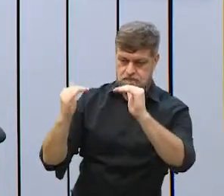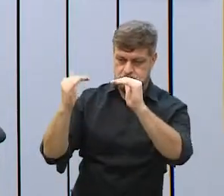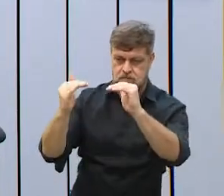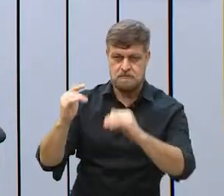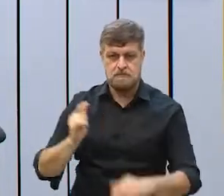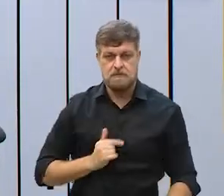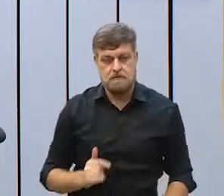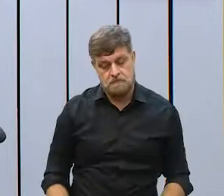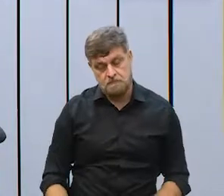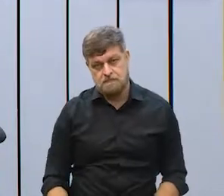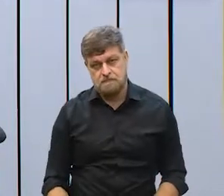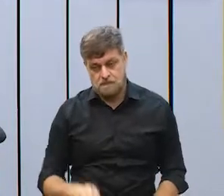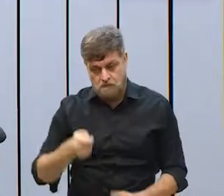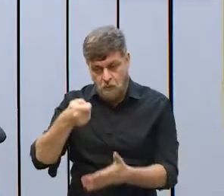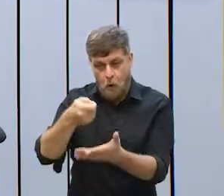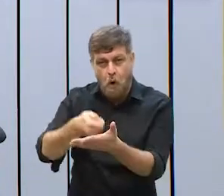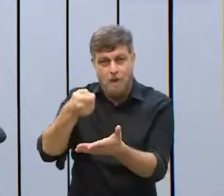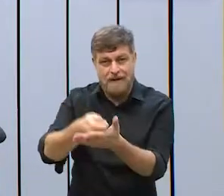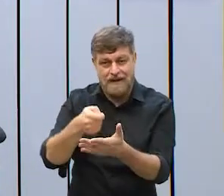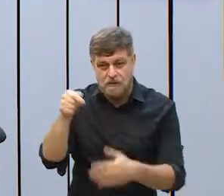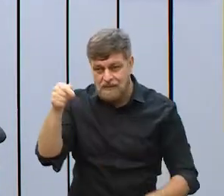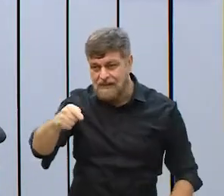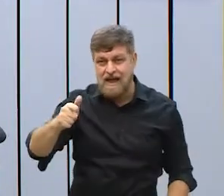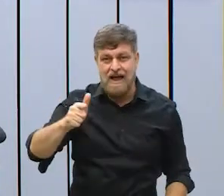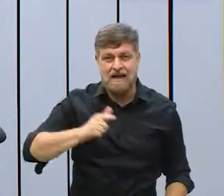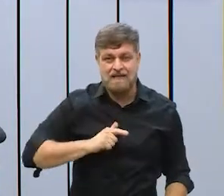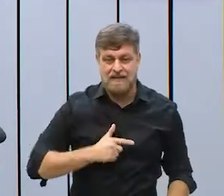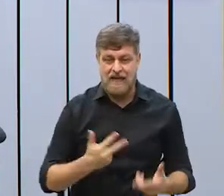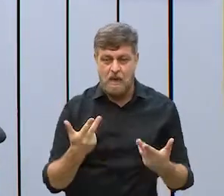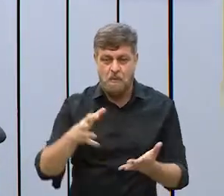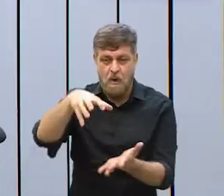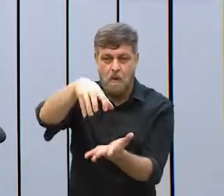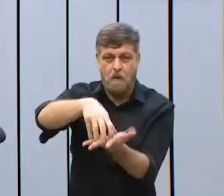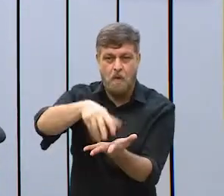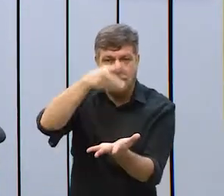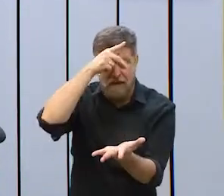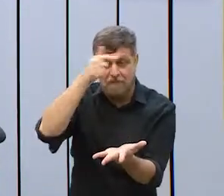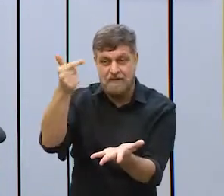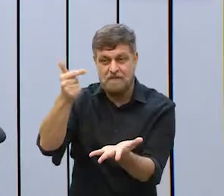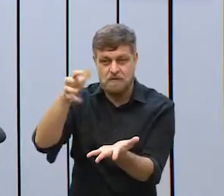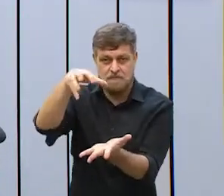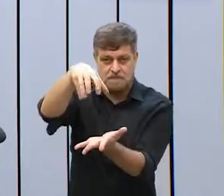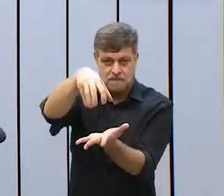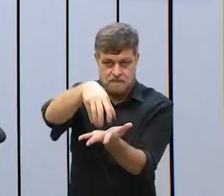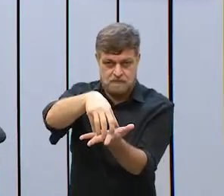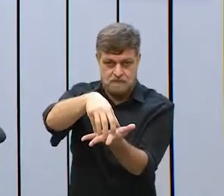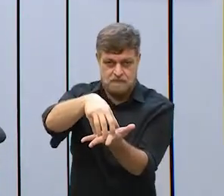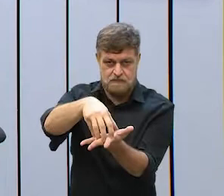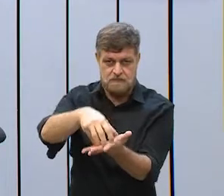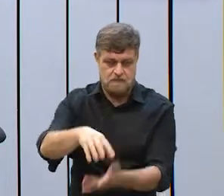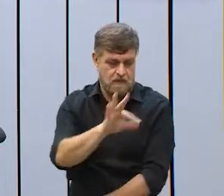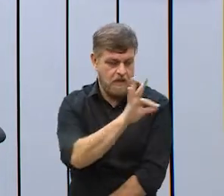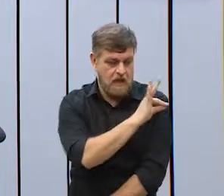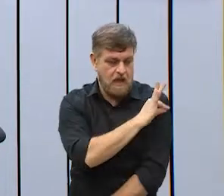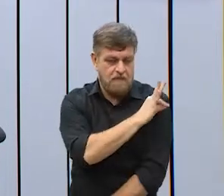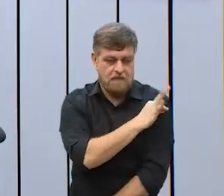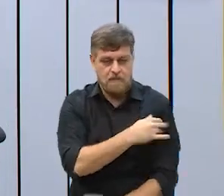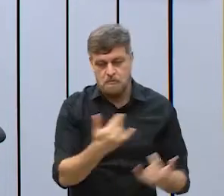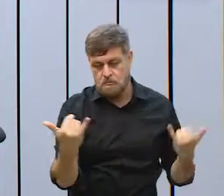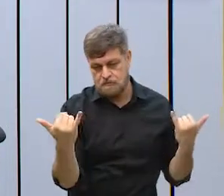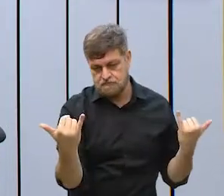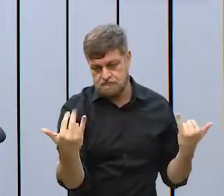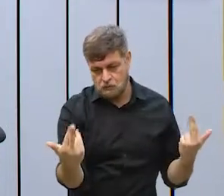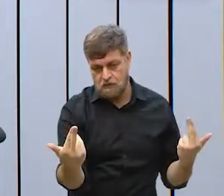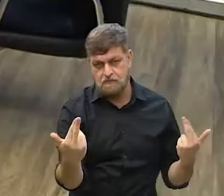meio que um dever de ter ali como se fosse uma subprefeitura com todos os serviços da prefeitura. Tá. E aí